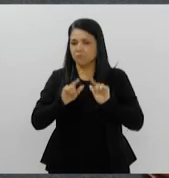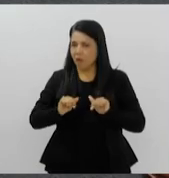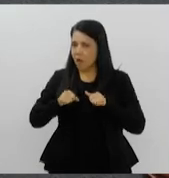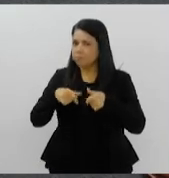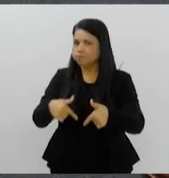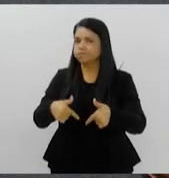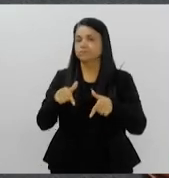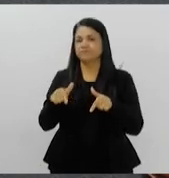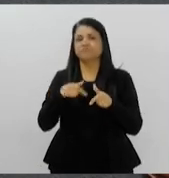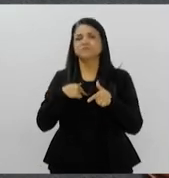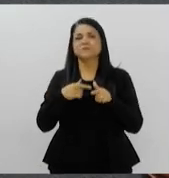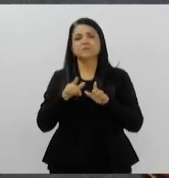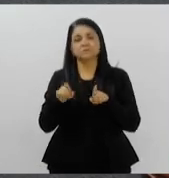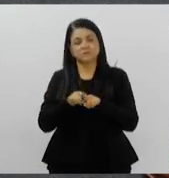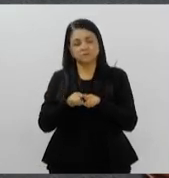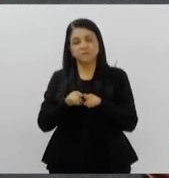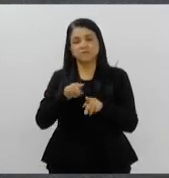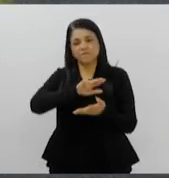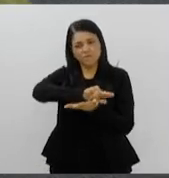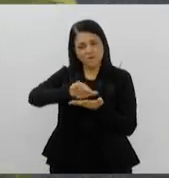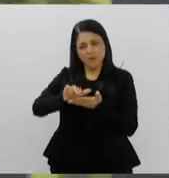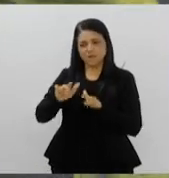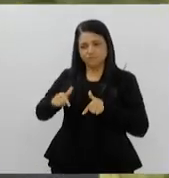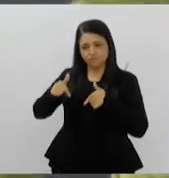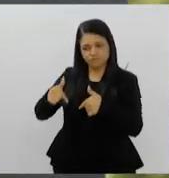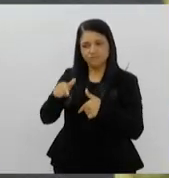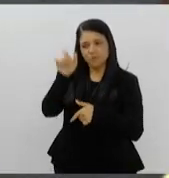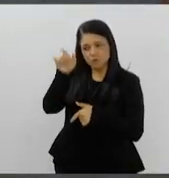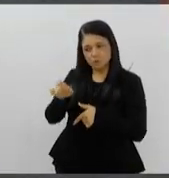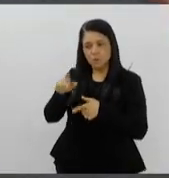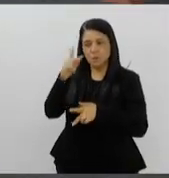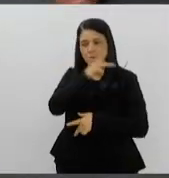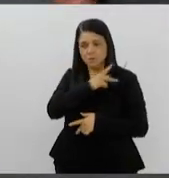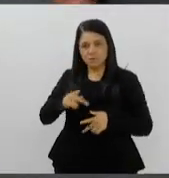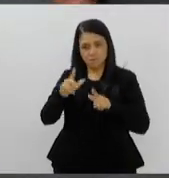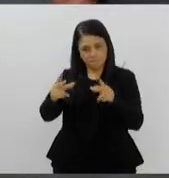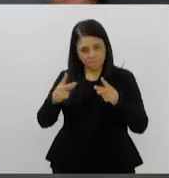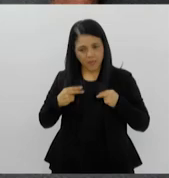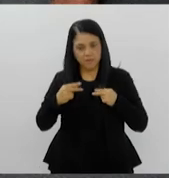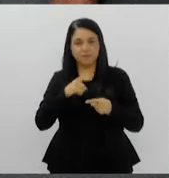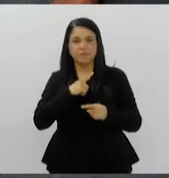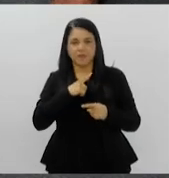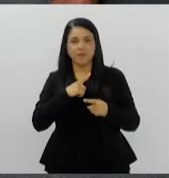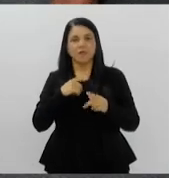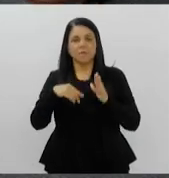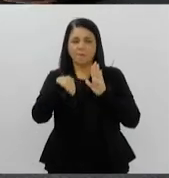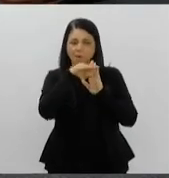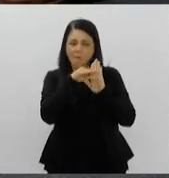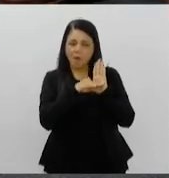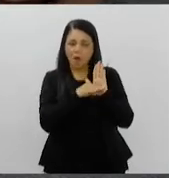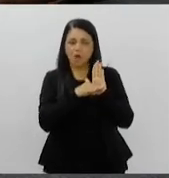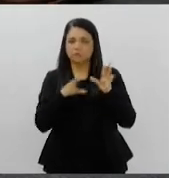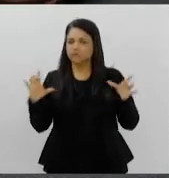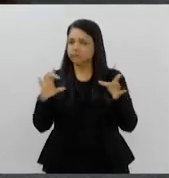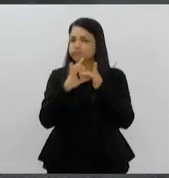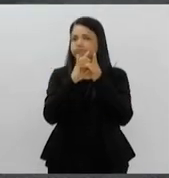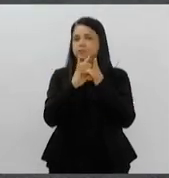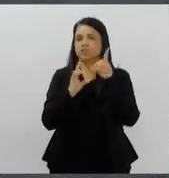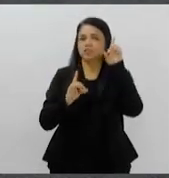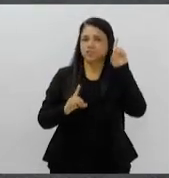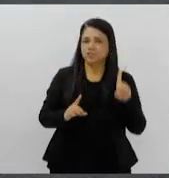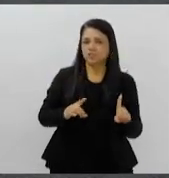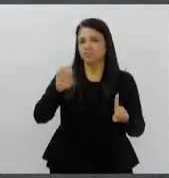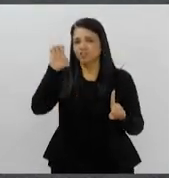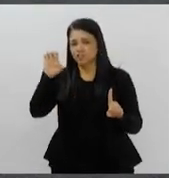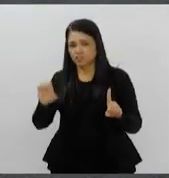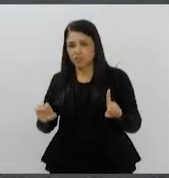sendo executadas e Vossa Excelência tem mérito. Isso é uma pauta que une todos nós aqui, direita, esquerda, centro, e